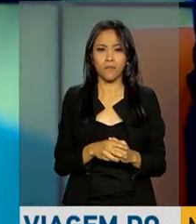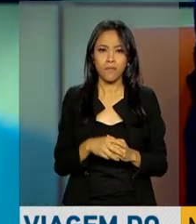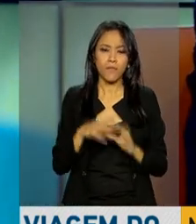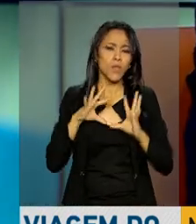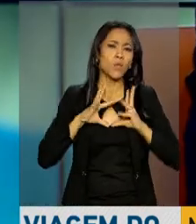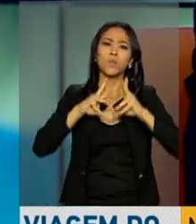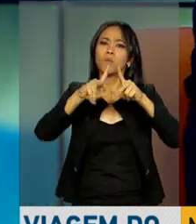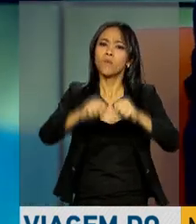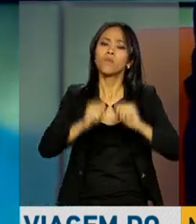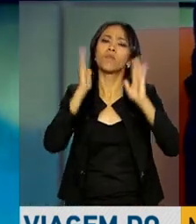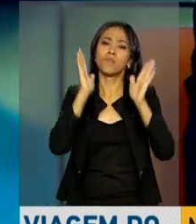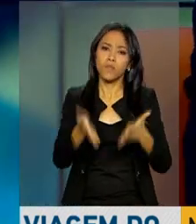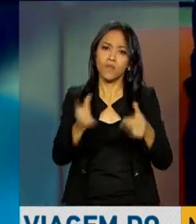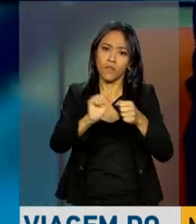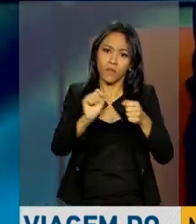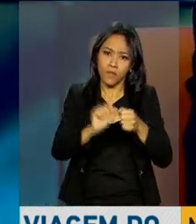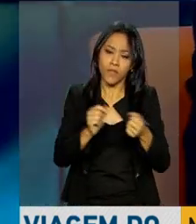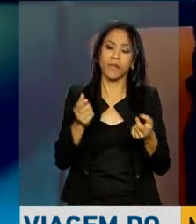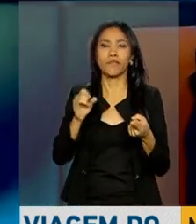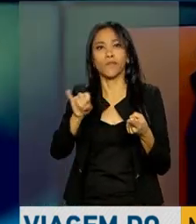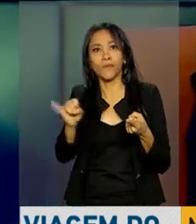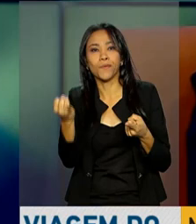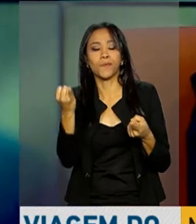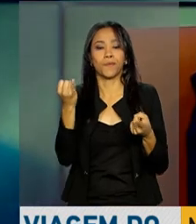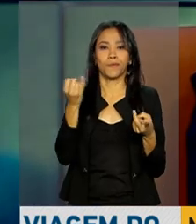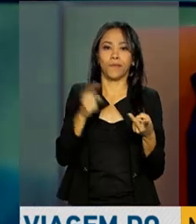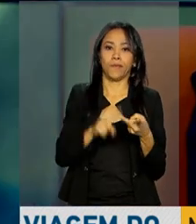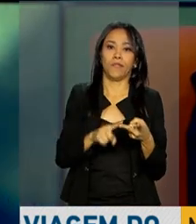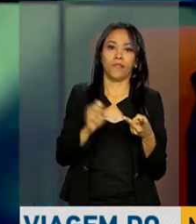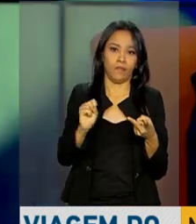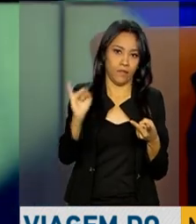tudo que foi feito em matéria de inflação, de juros,